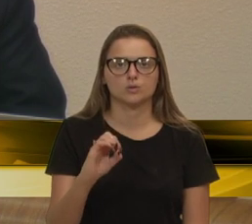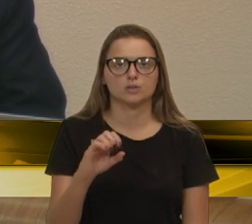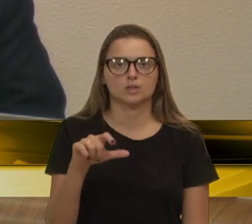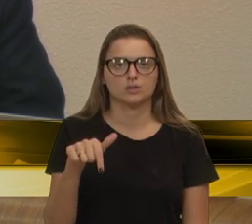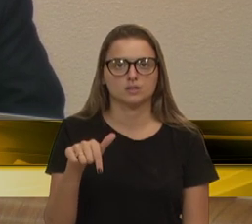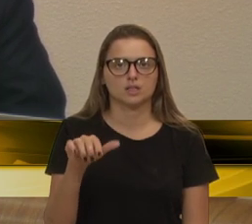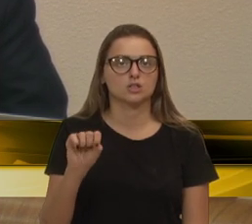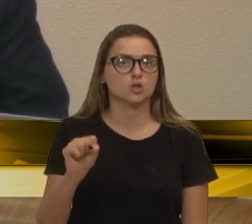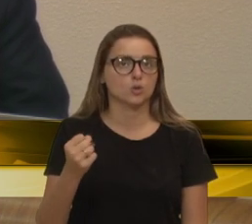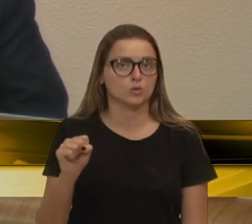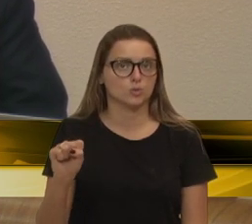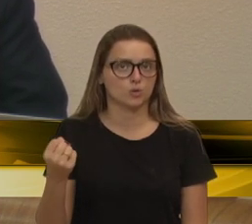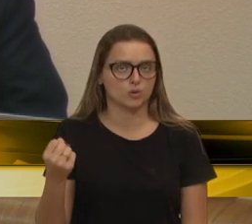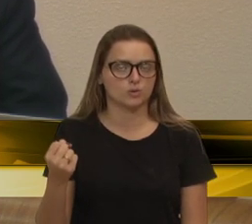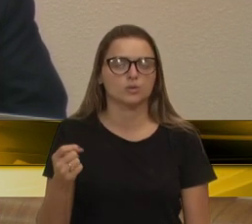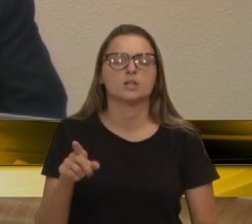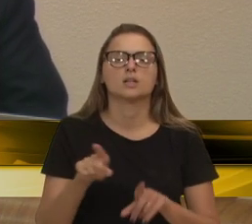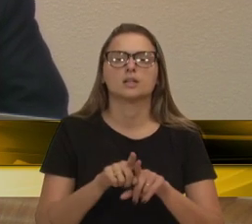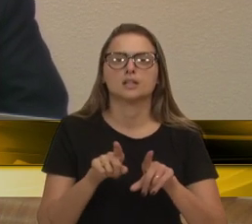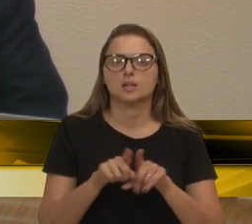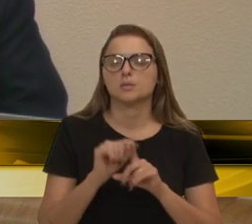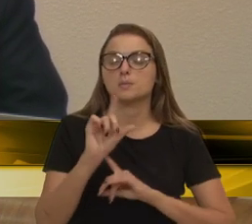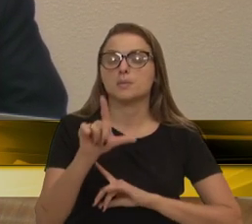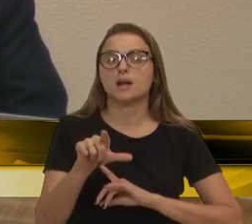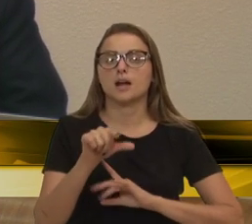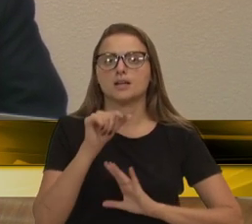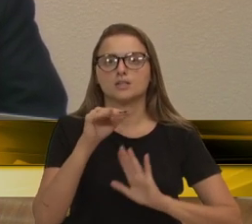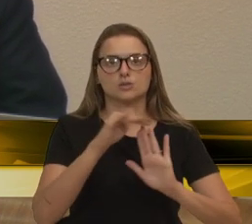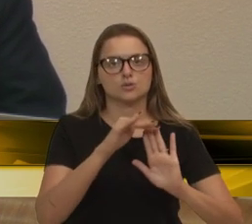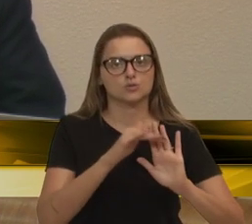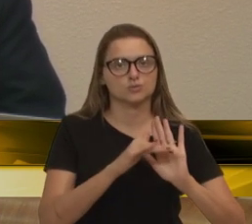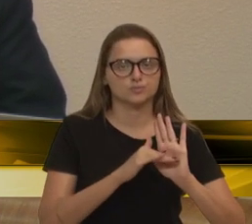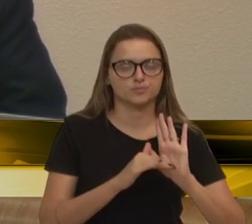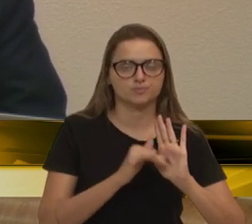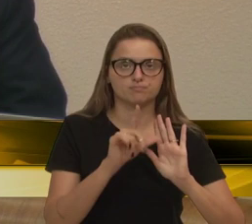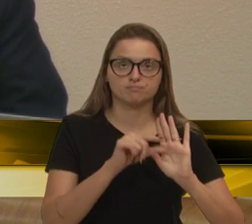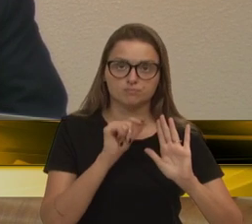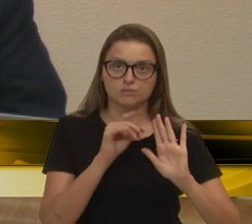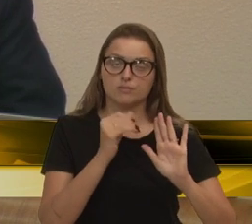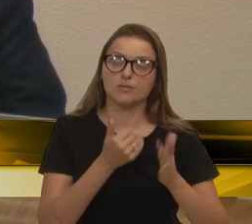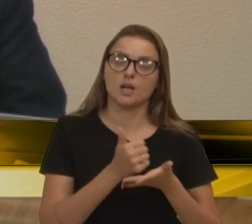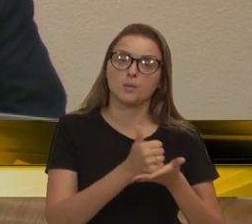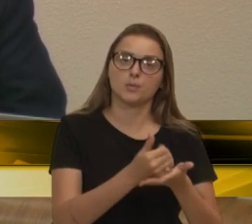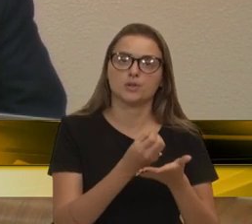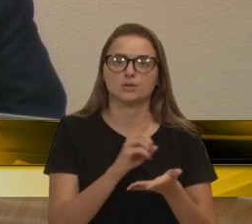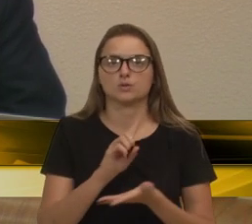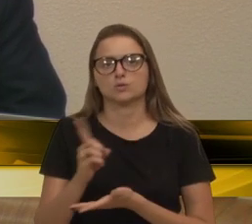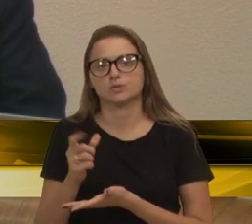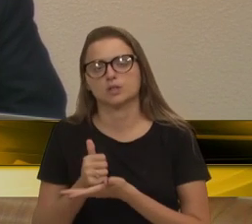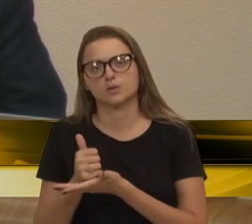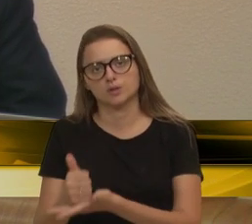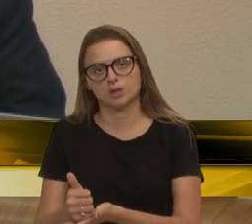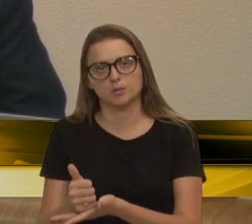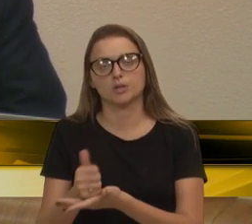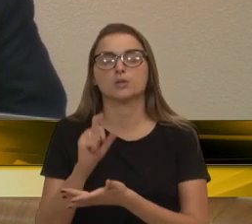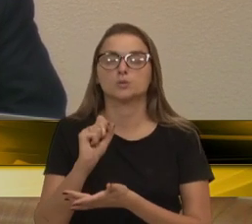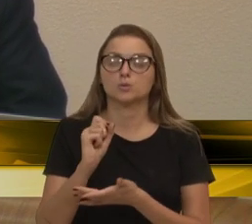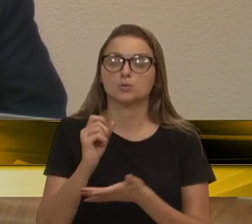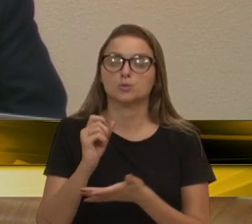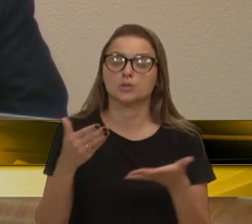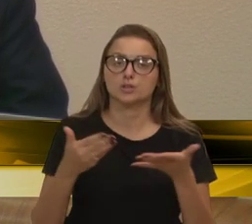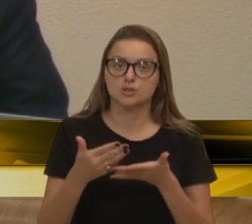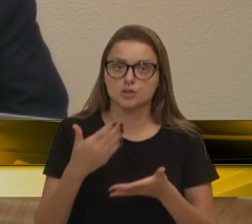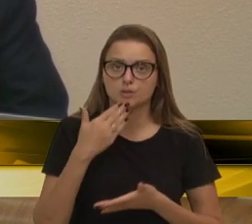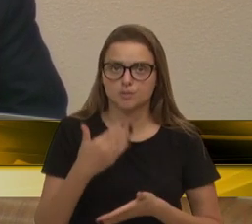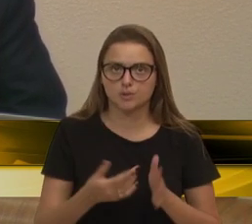700-199-80788, ao menos para se decidir monocraticamente e contrariamente aos precedentes indicados. Entretanto,